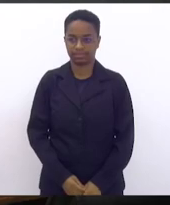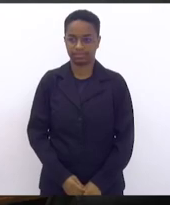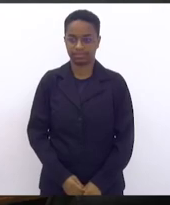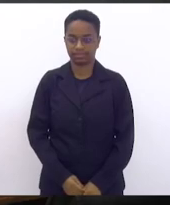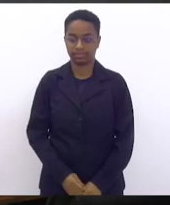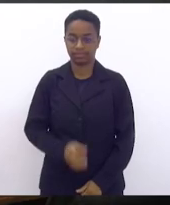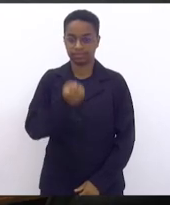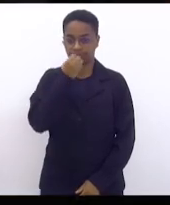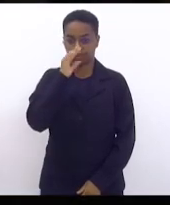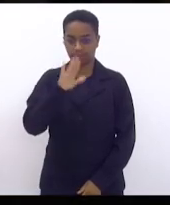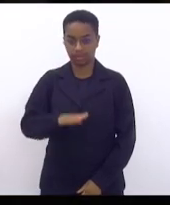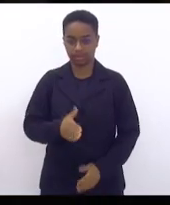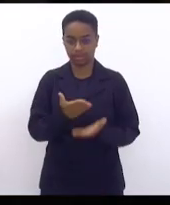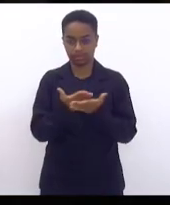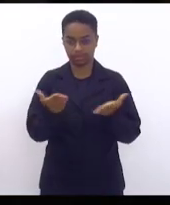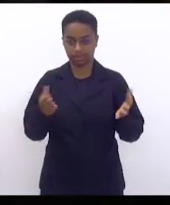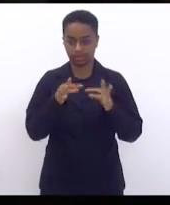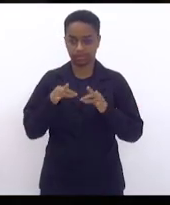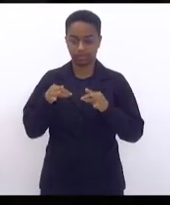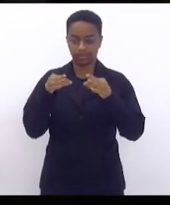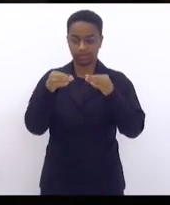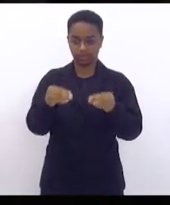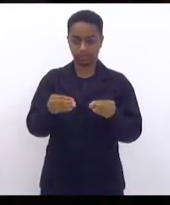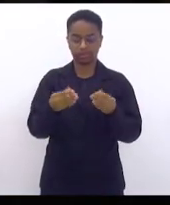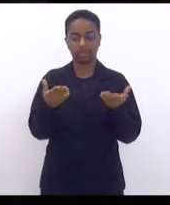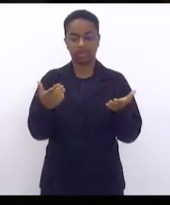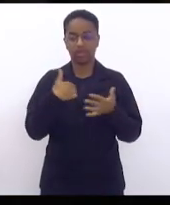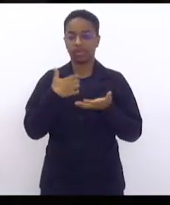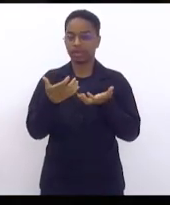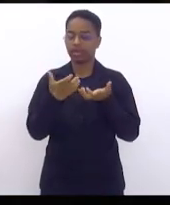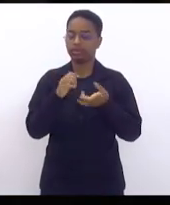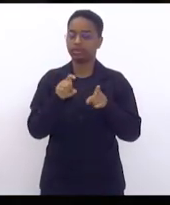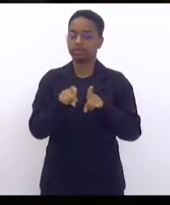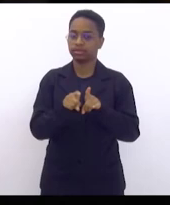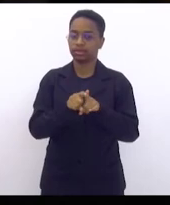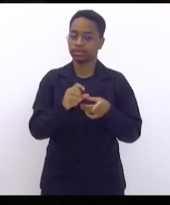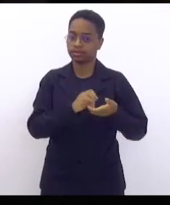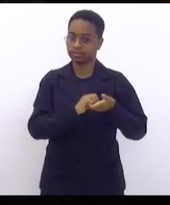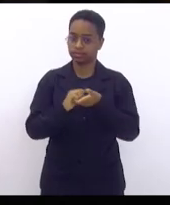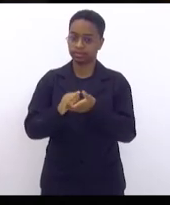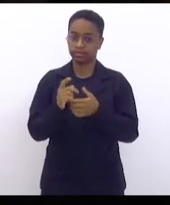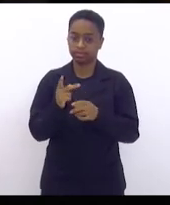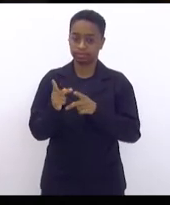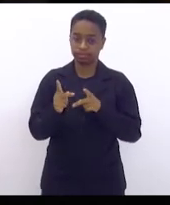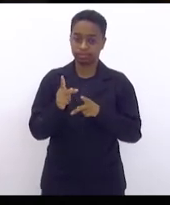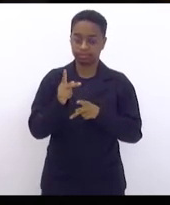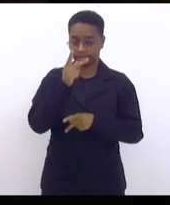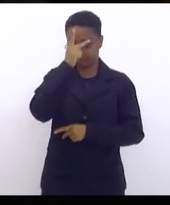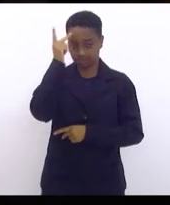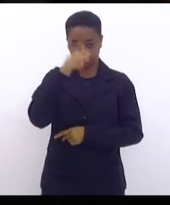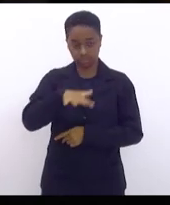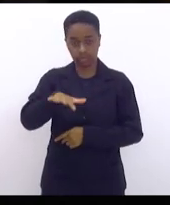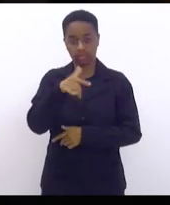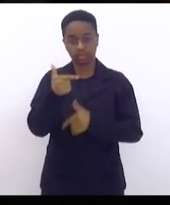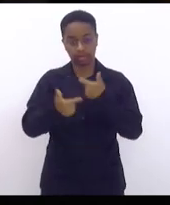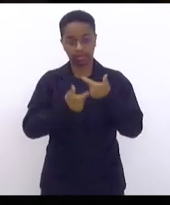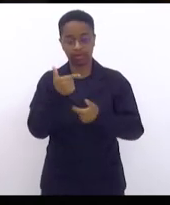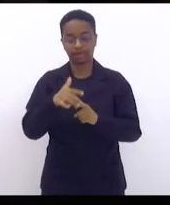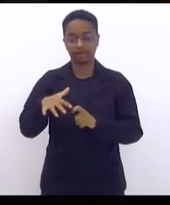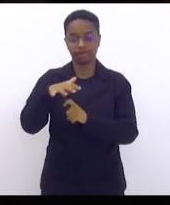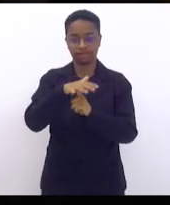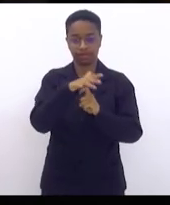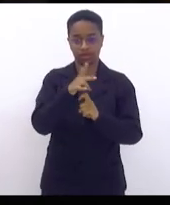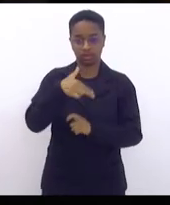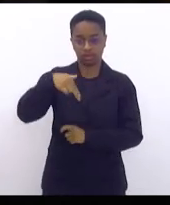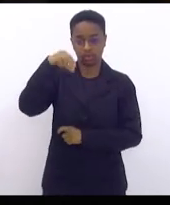Boa tarde a todas e todos. Queria saudar todos os trabalhadores da Feira de Tradições